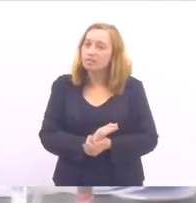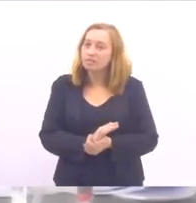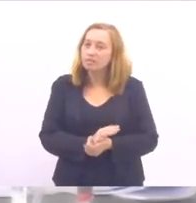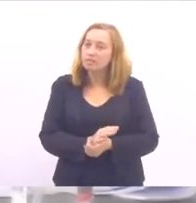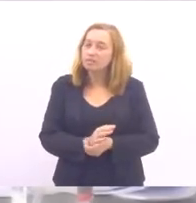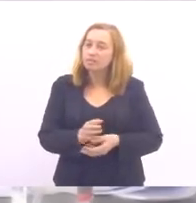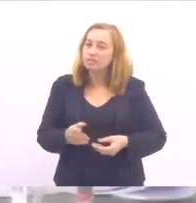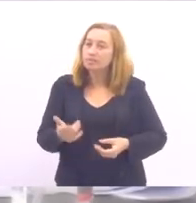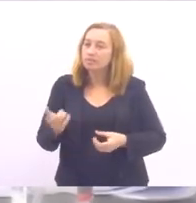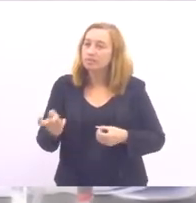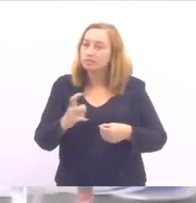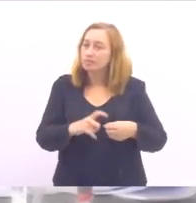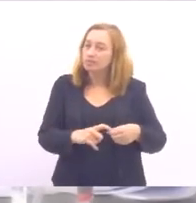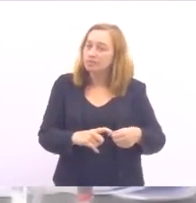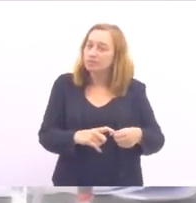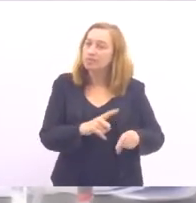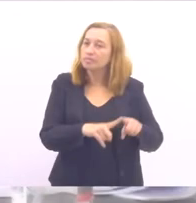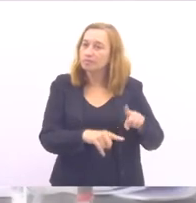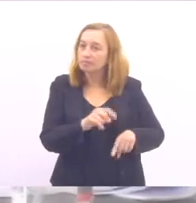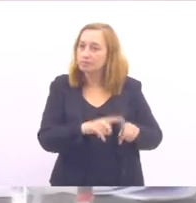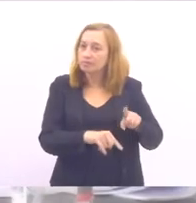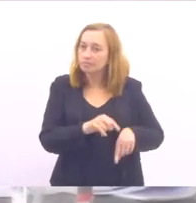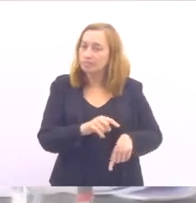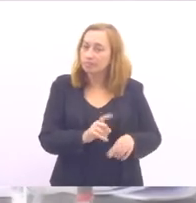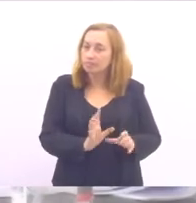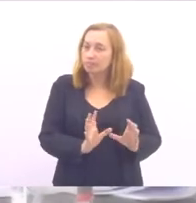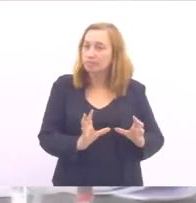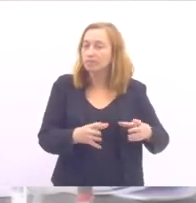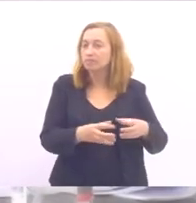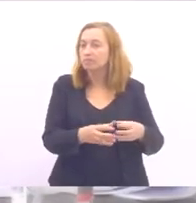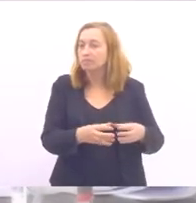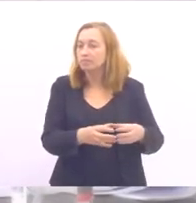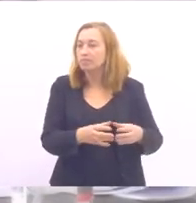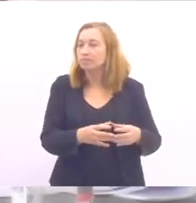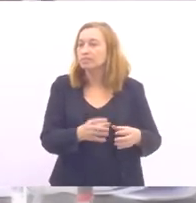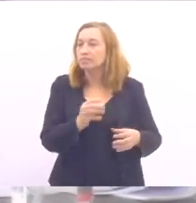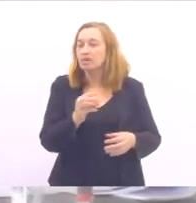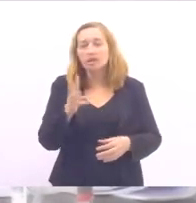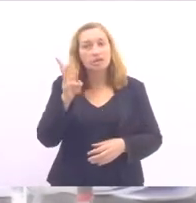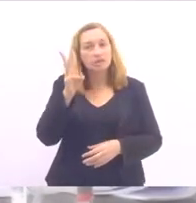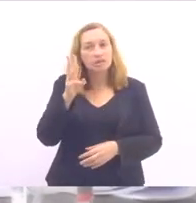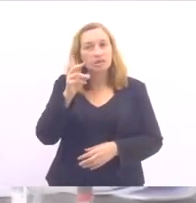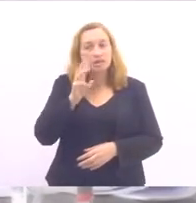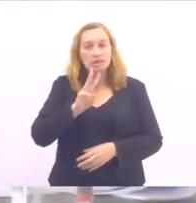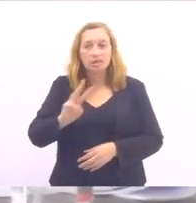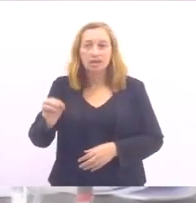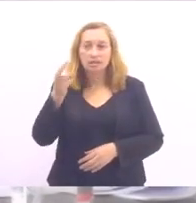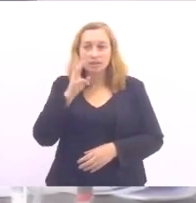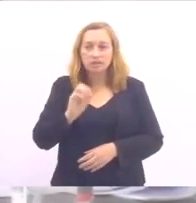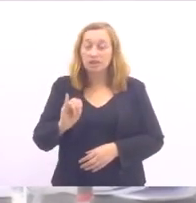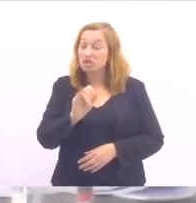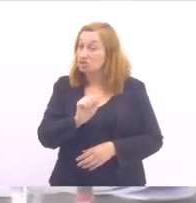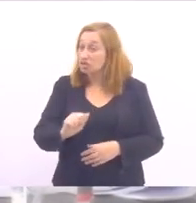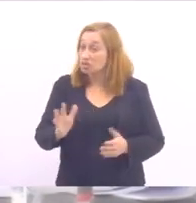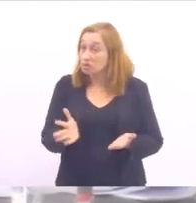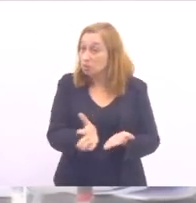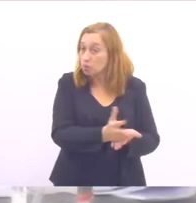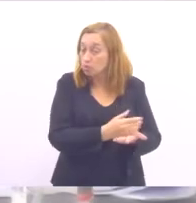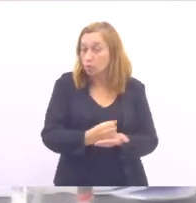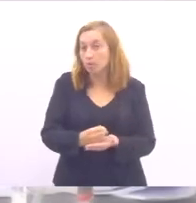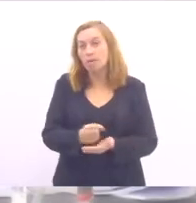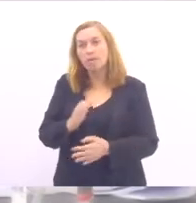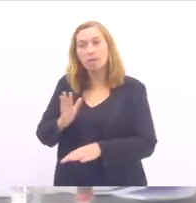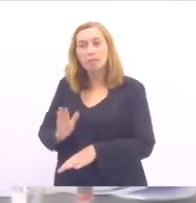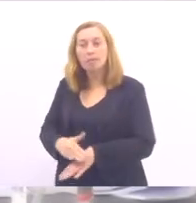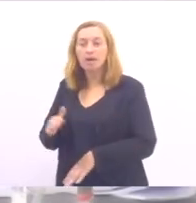levar o material de volta e botar lá. E uma cooperativa passar a cada 3 dias e pegar uma quantidade brutal. Seria muito mais